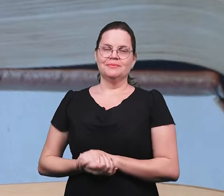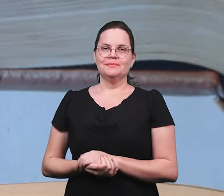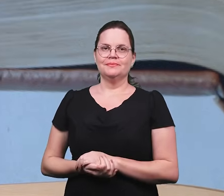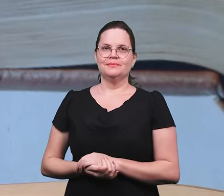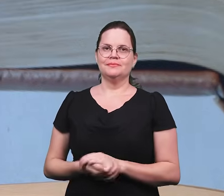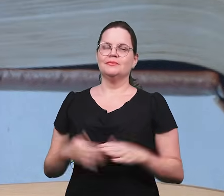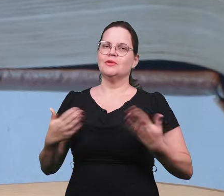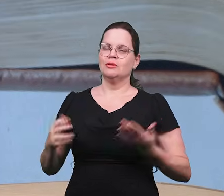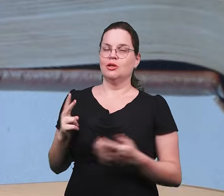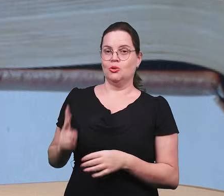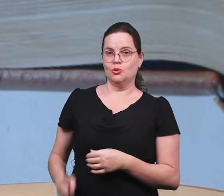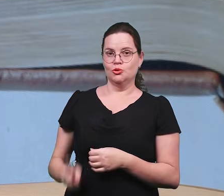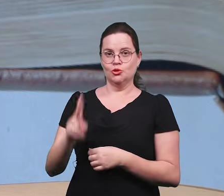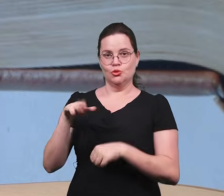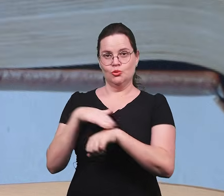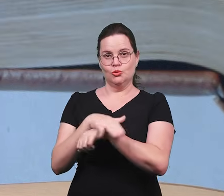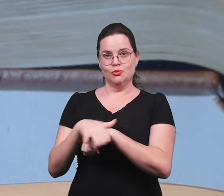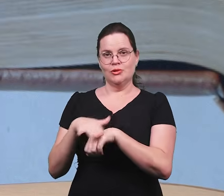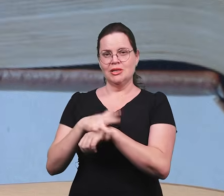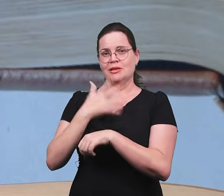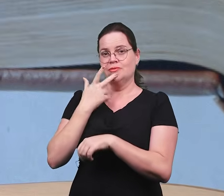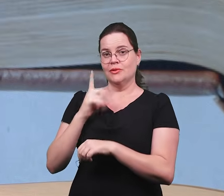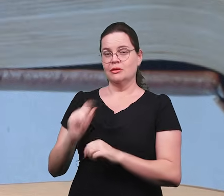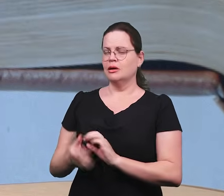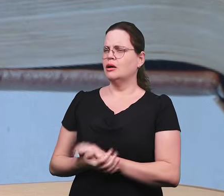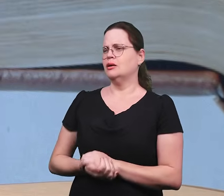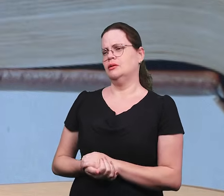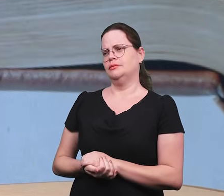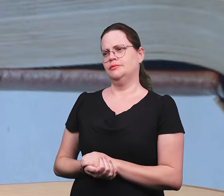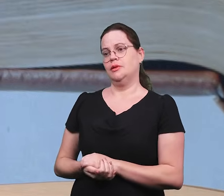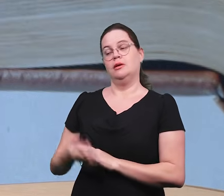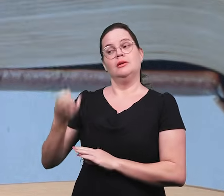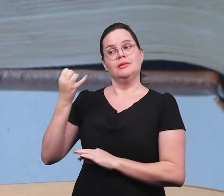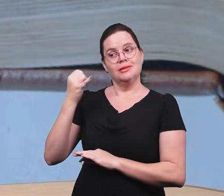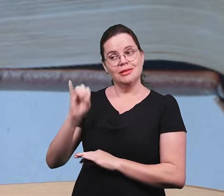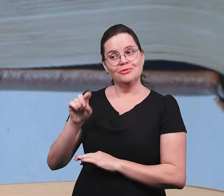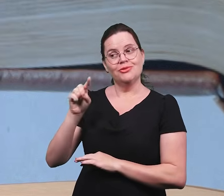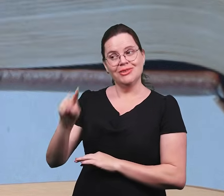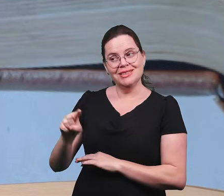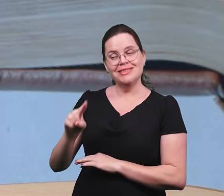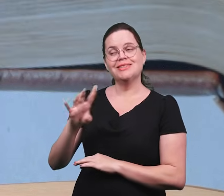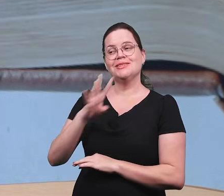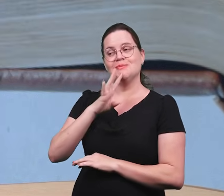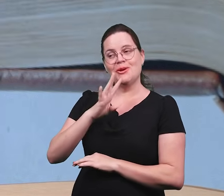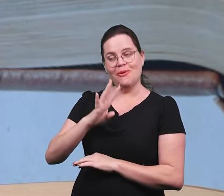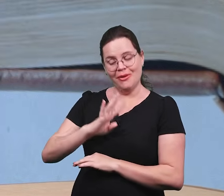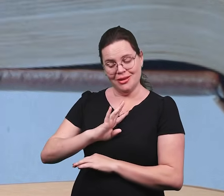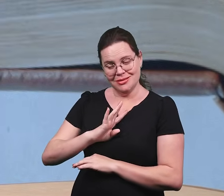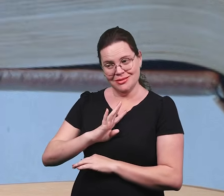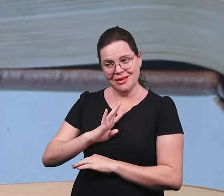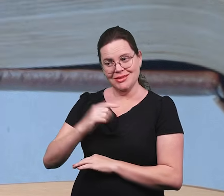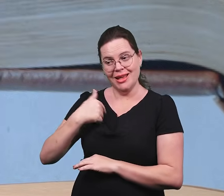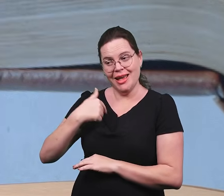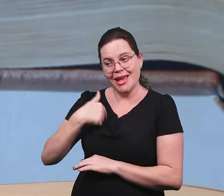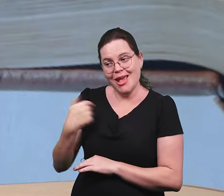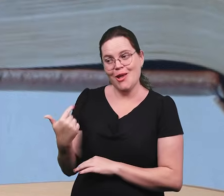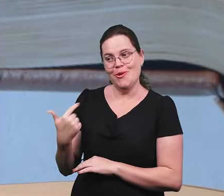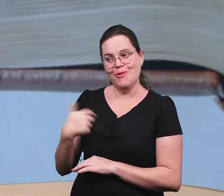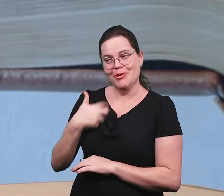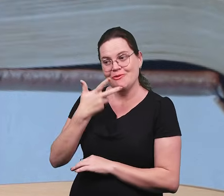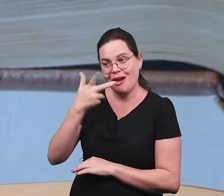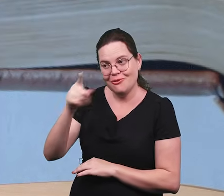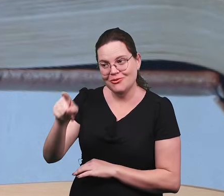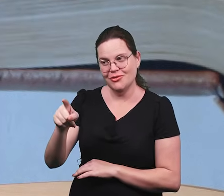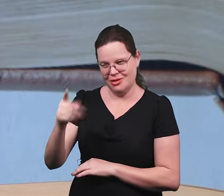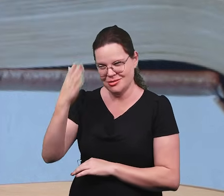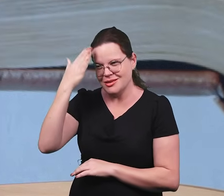ali. Então ele prossegue na conversa, fala assim: olha, se você soubesse quem está falando com